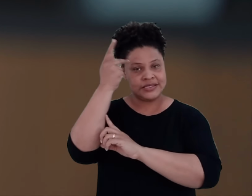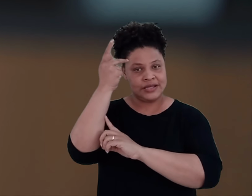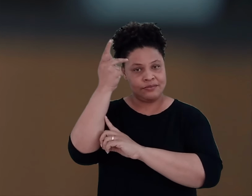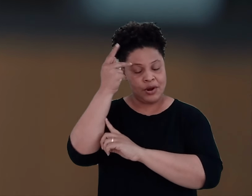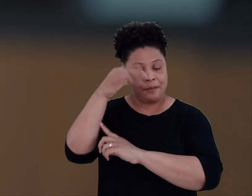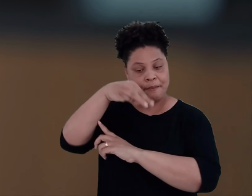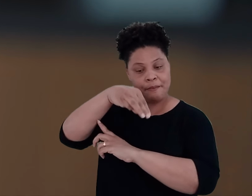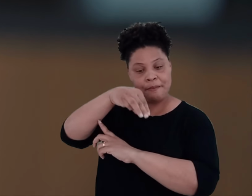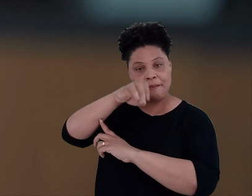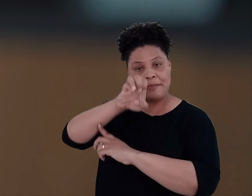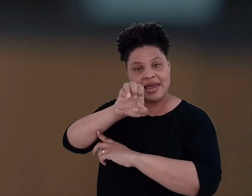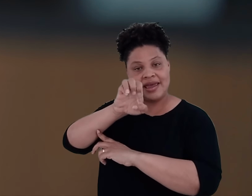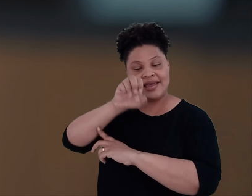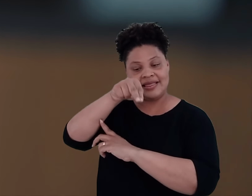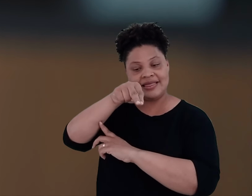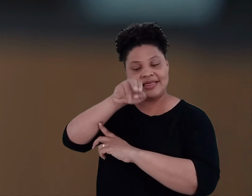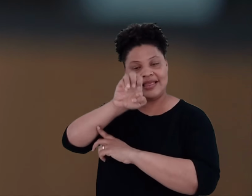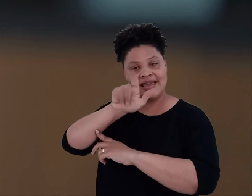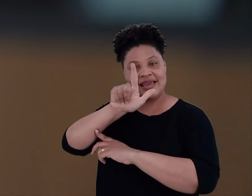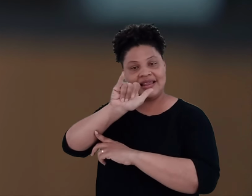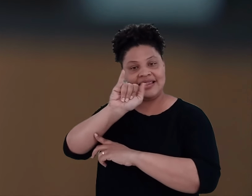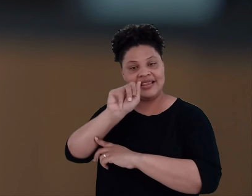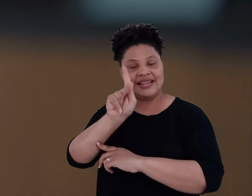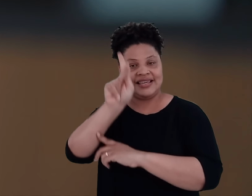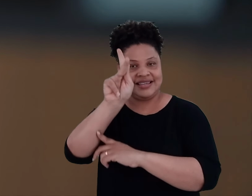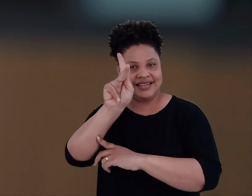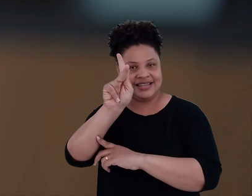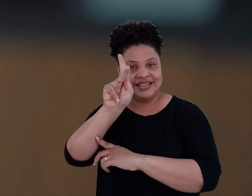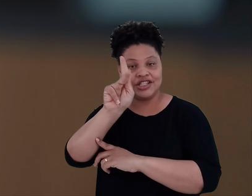O Menelik, de 1915, que